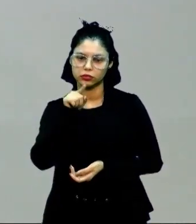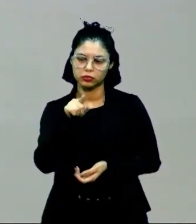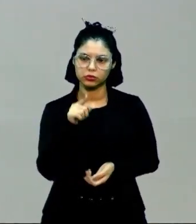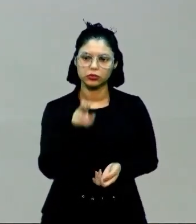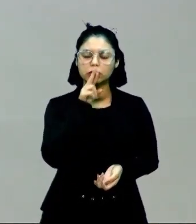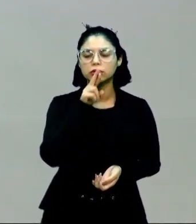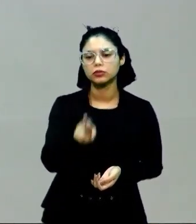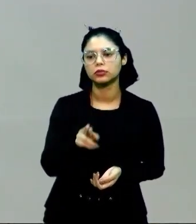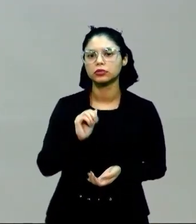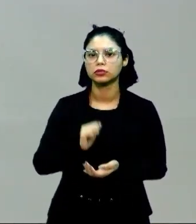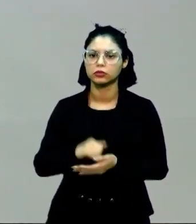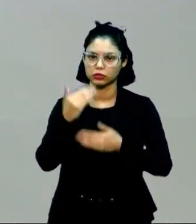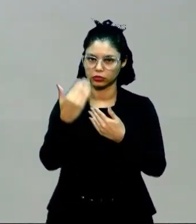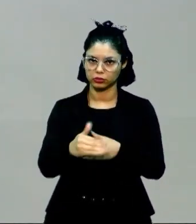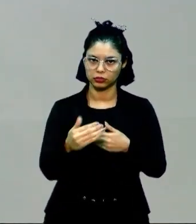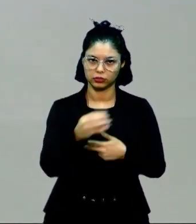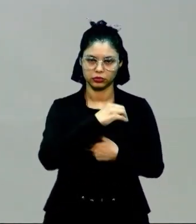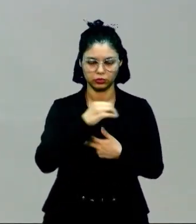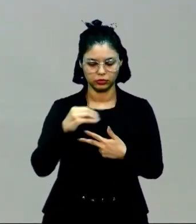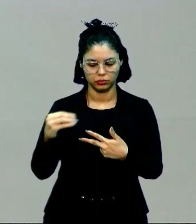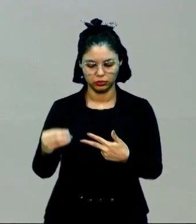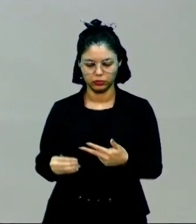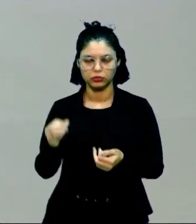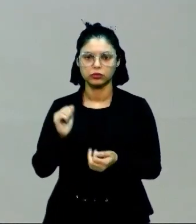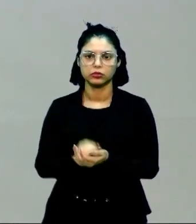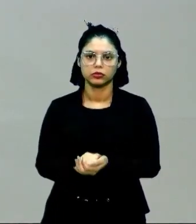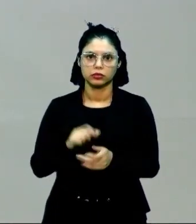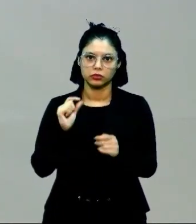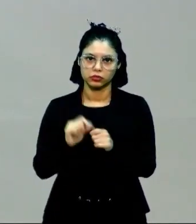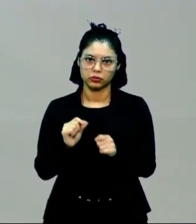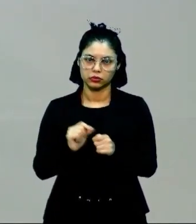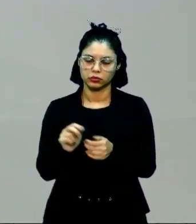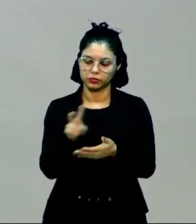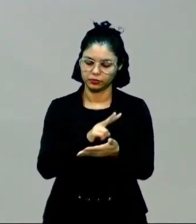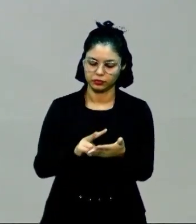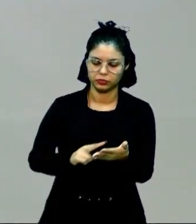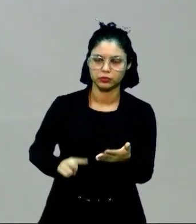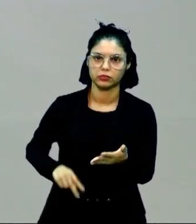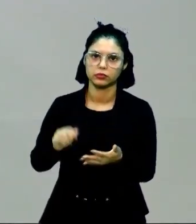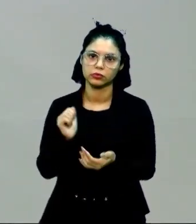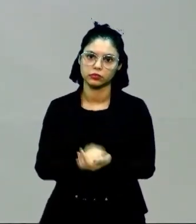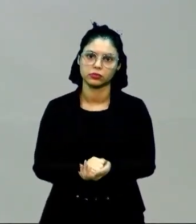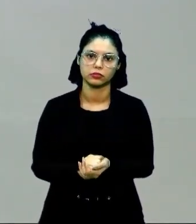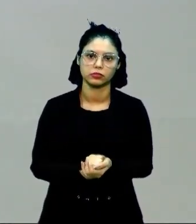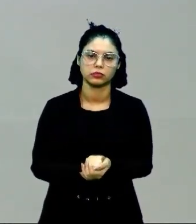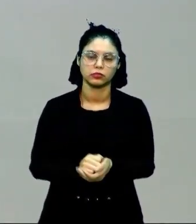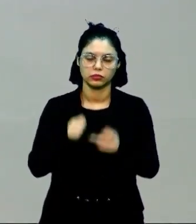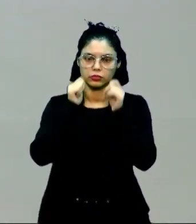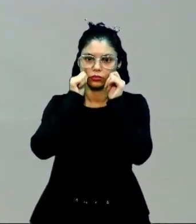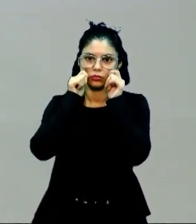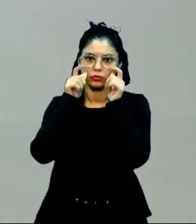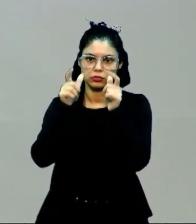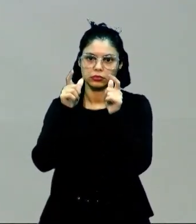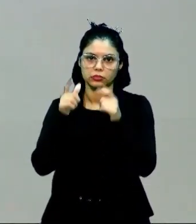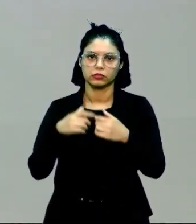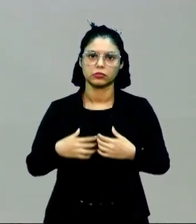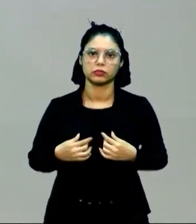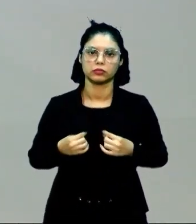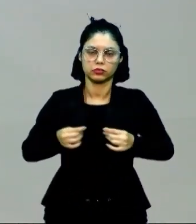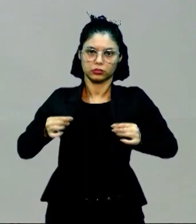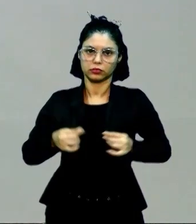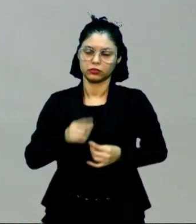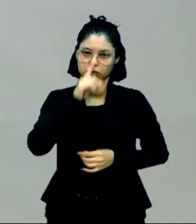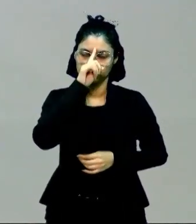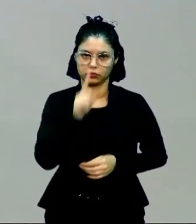lá na resolução da prova do Enem, que você fizer a leitura dos enunciados, atente bastante a isso,